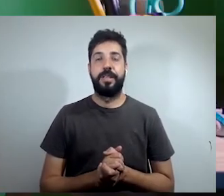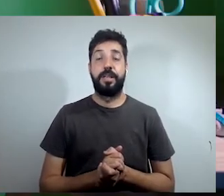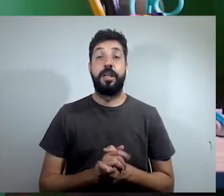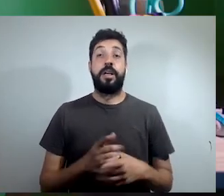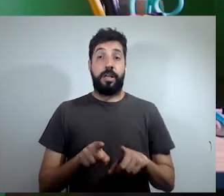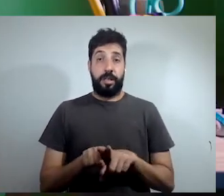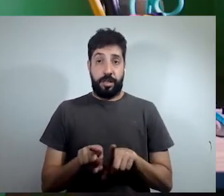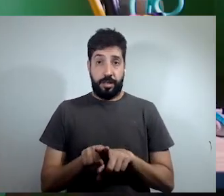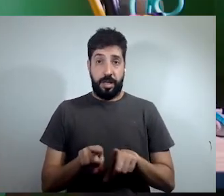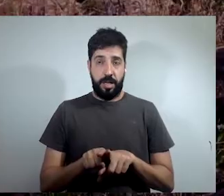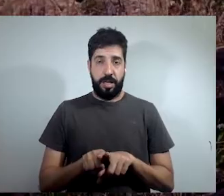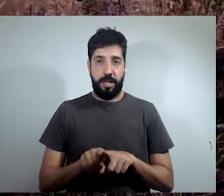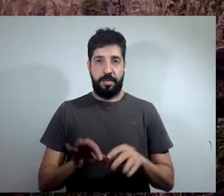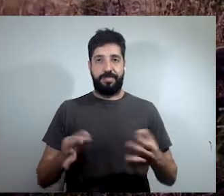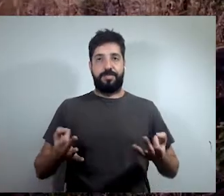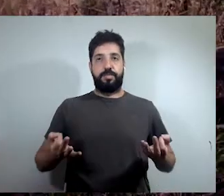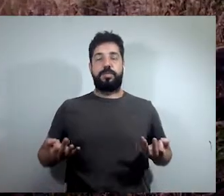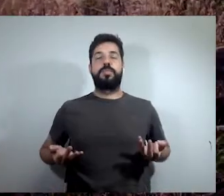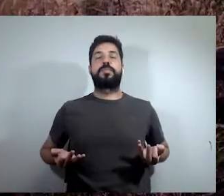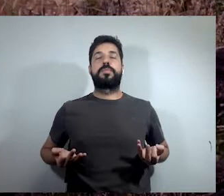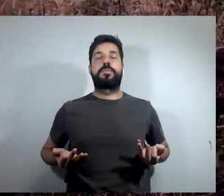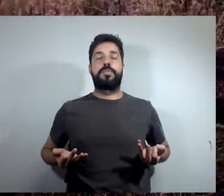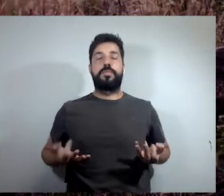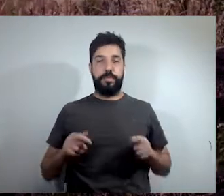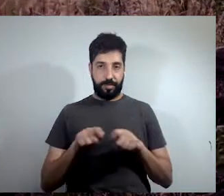Eu também medito.